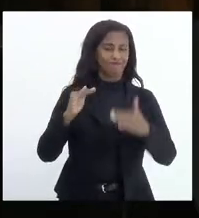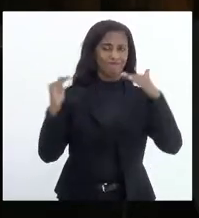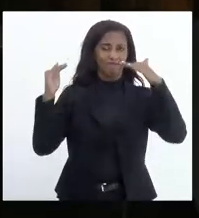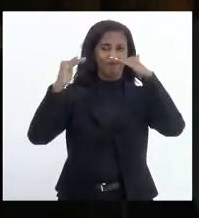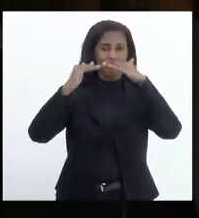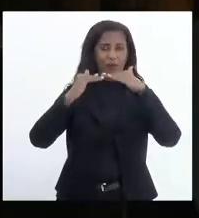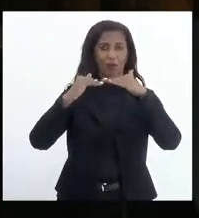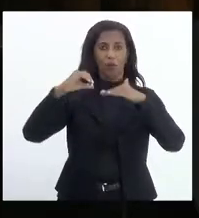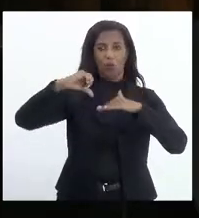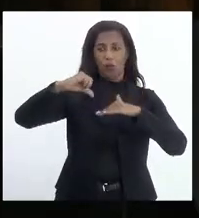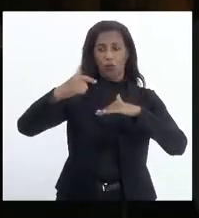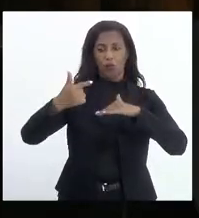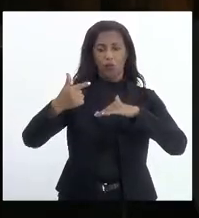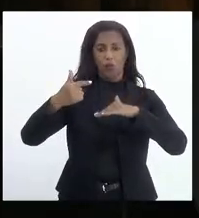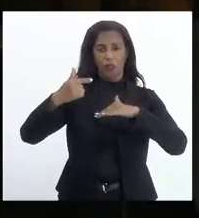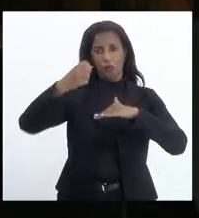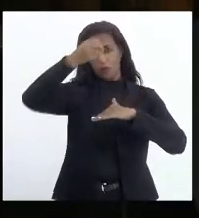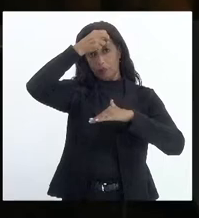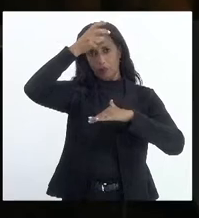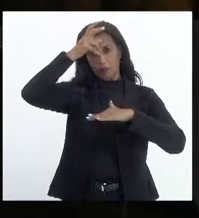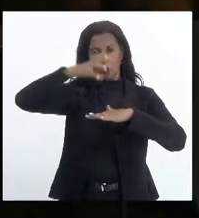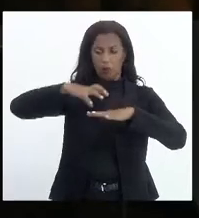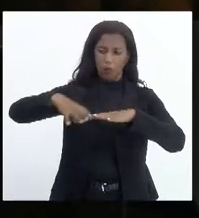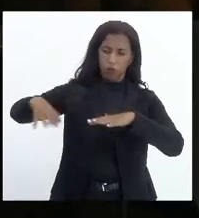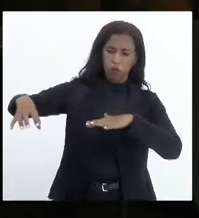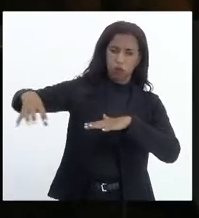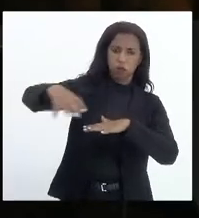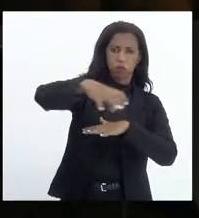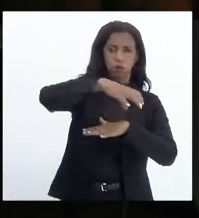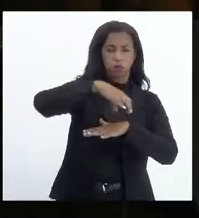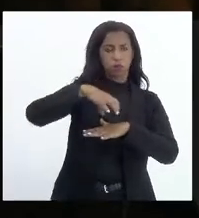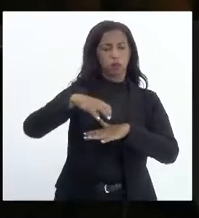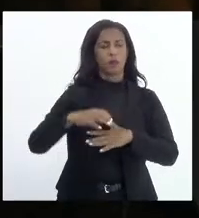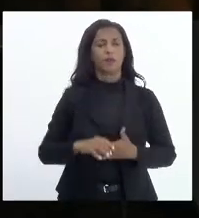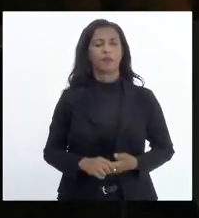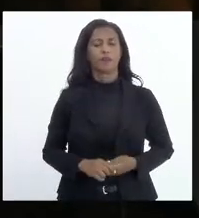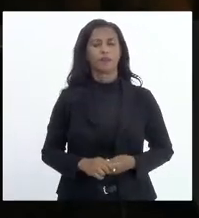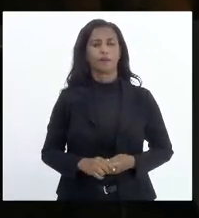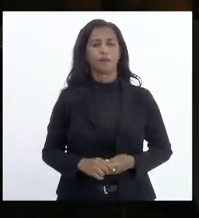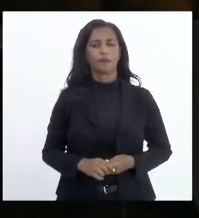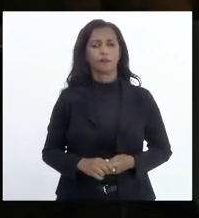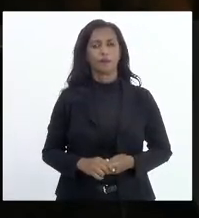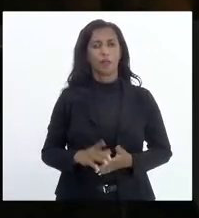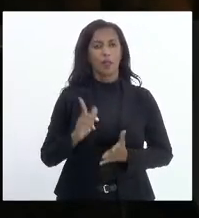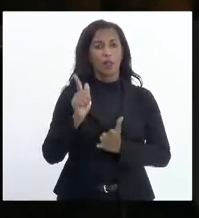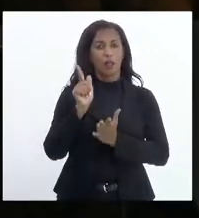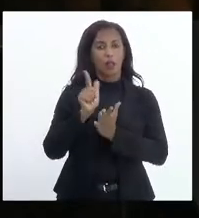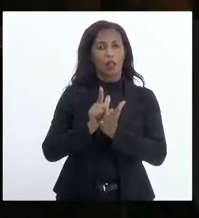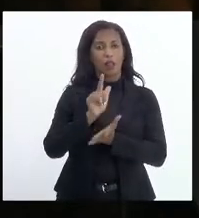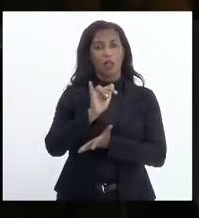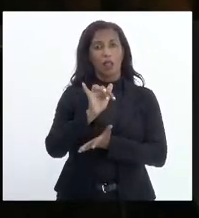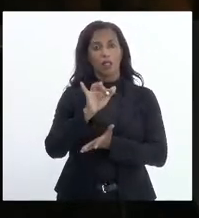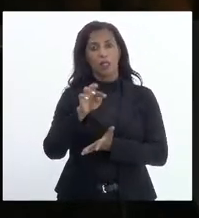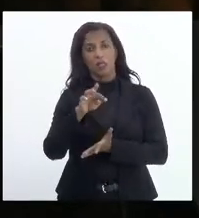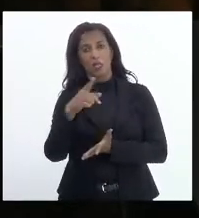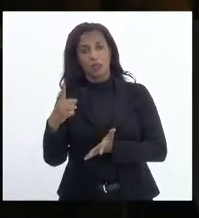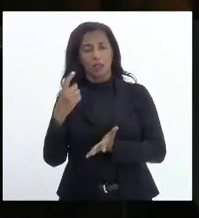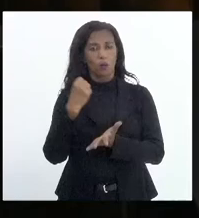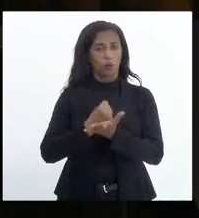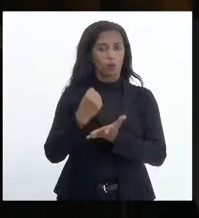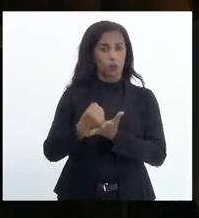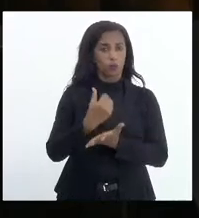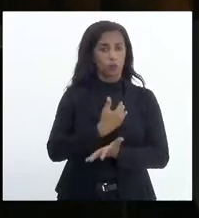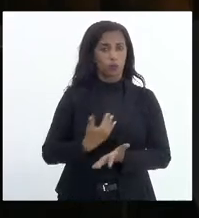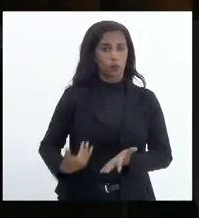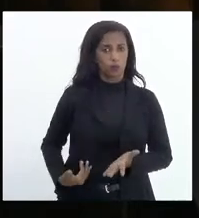92 municípios do Estado Considerando que as licitações e contratos públicos